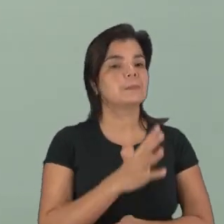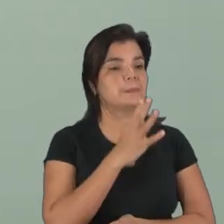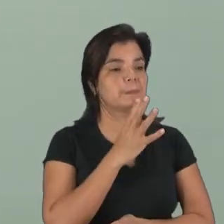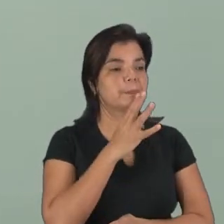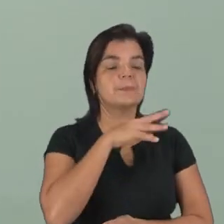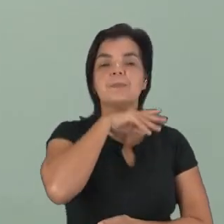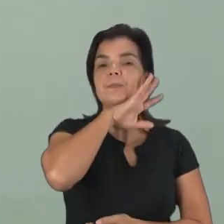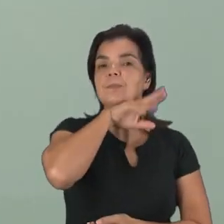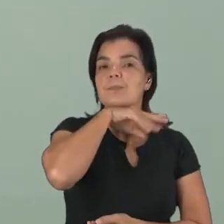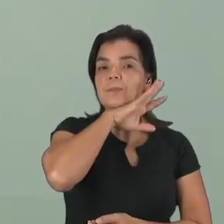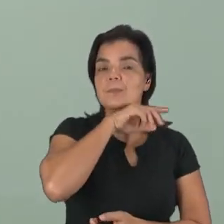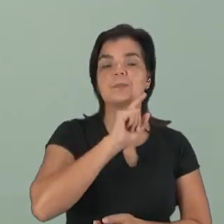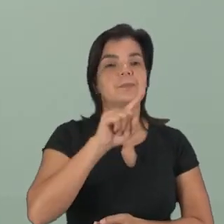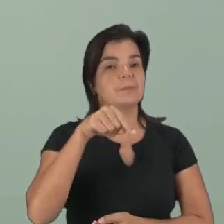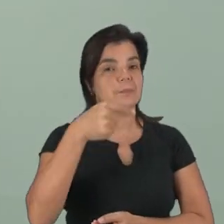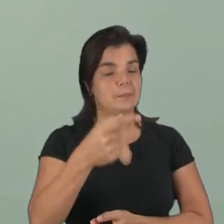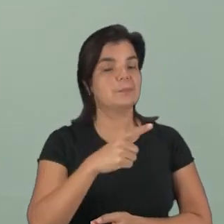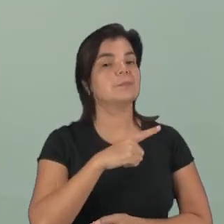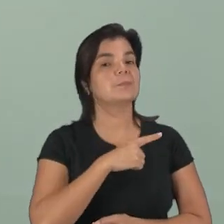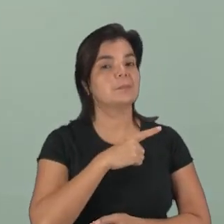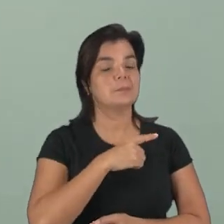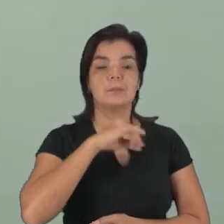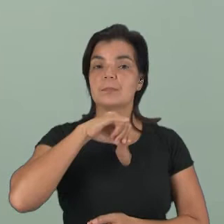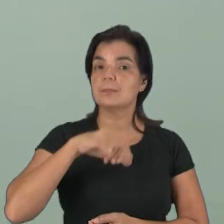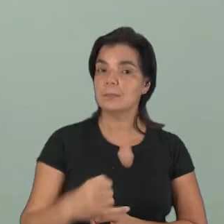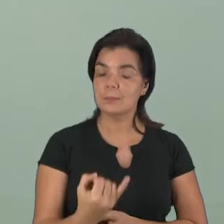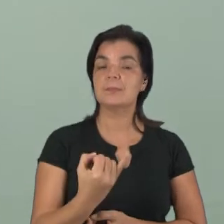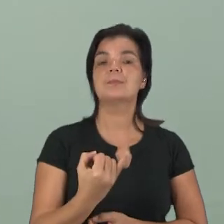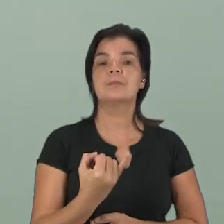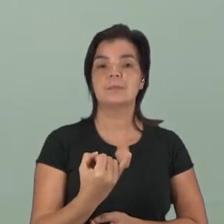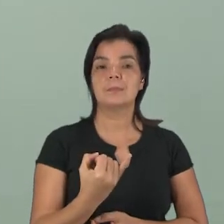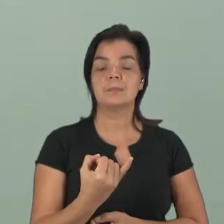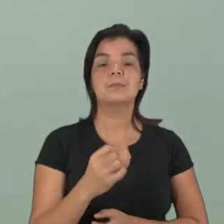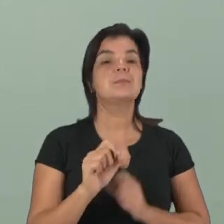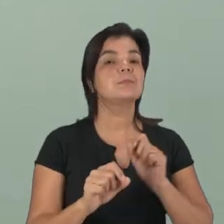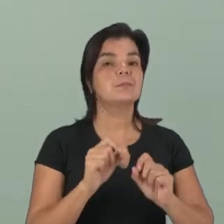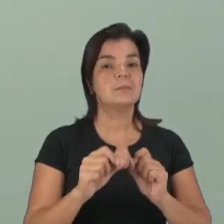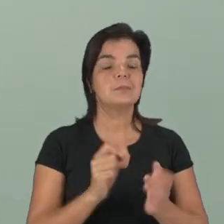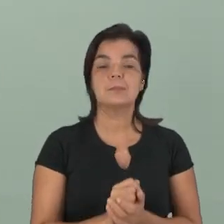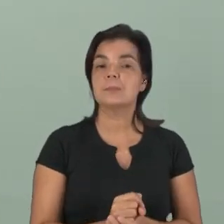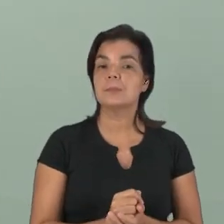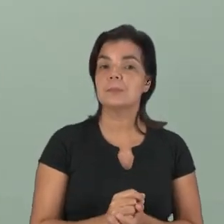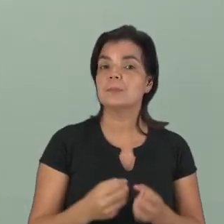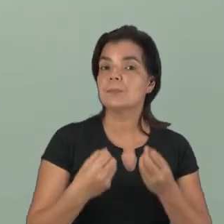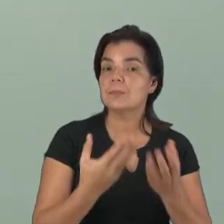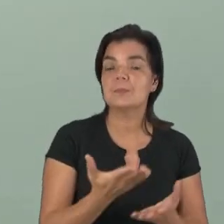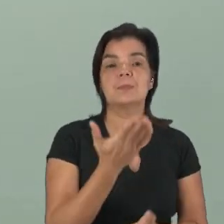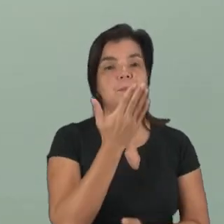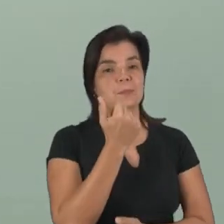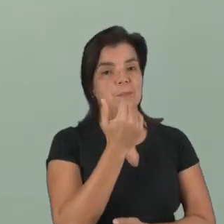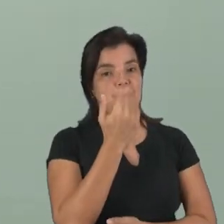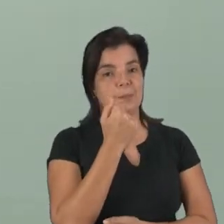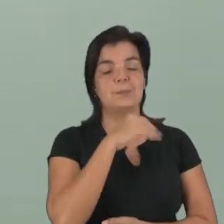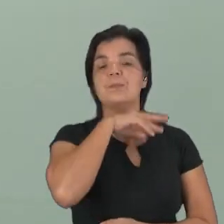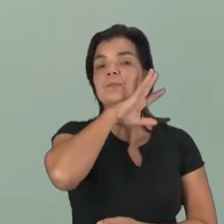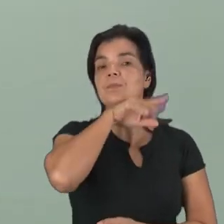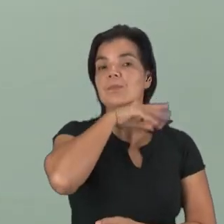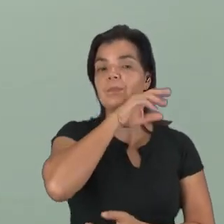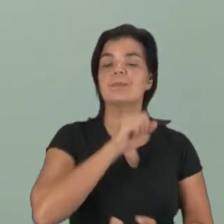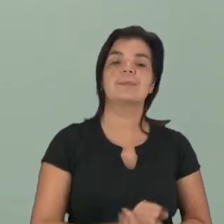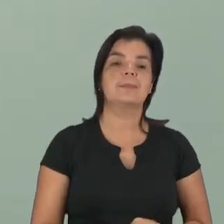conhecer os animais Depois teve a oportunidade de alimentar os animais